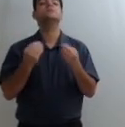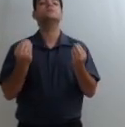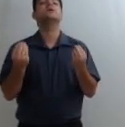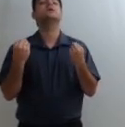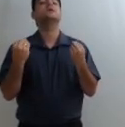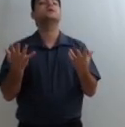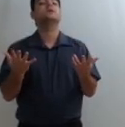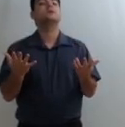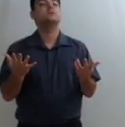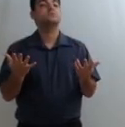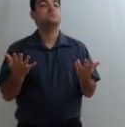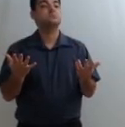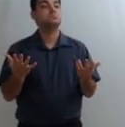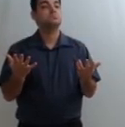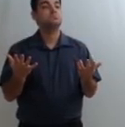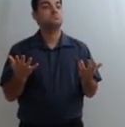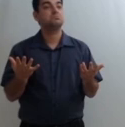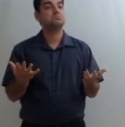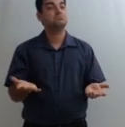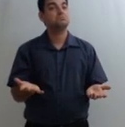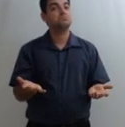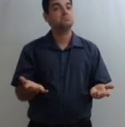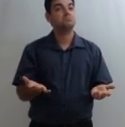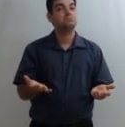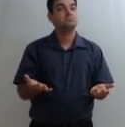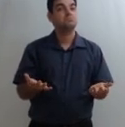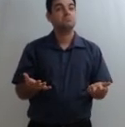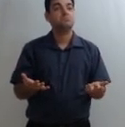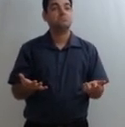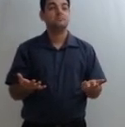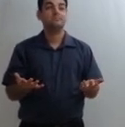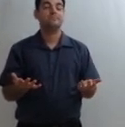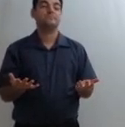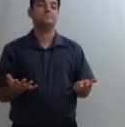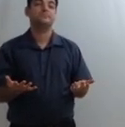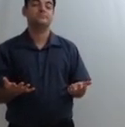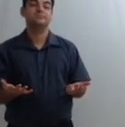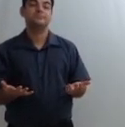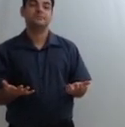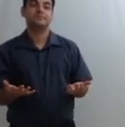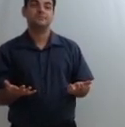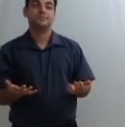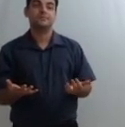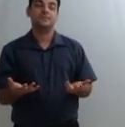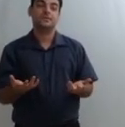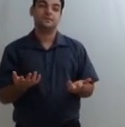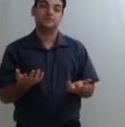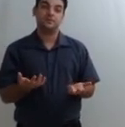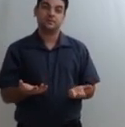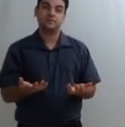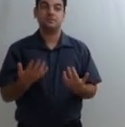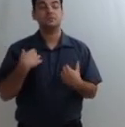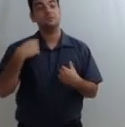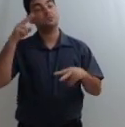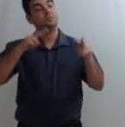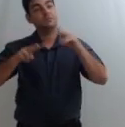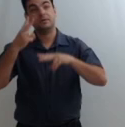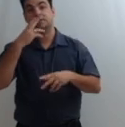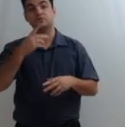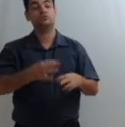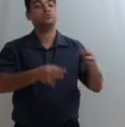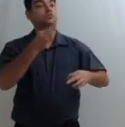um eventual cumprimento de pena. Nós não, né? Quem está antecipando, no caso, na minha visão, é o juízo de primeiro grau.